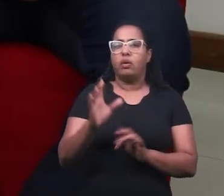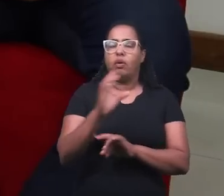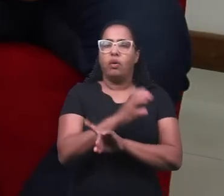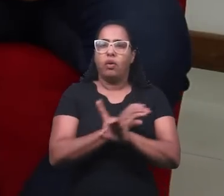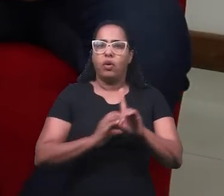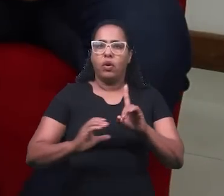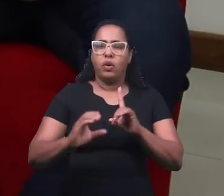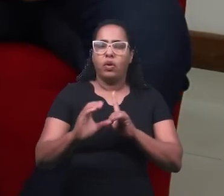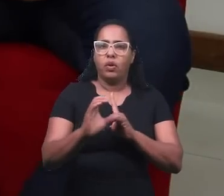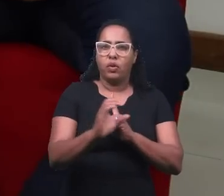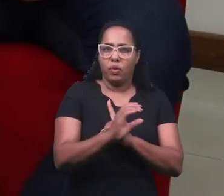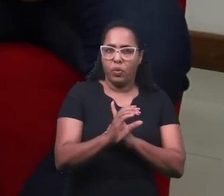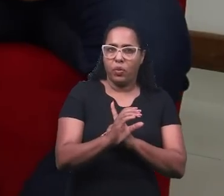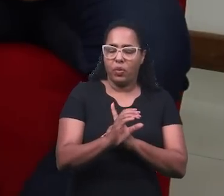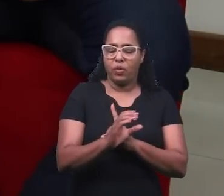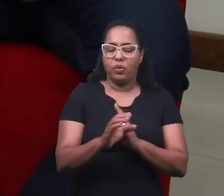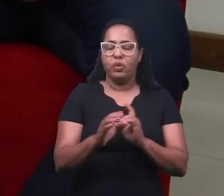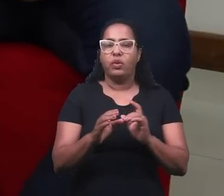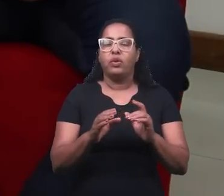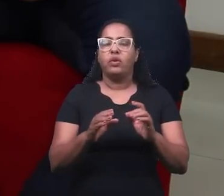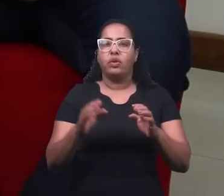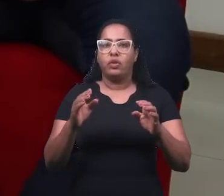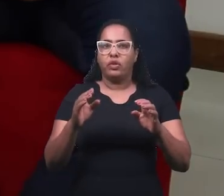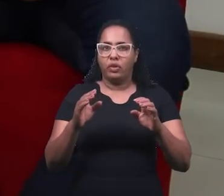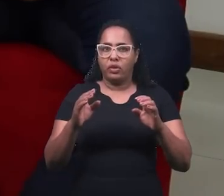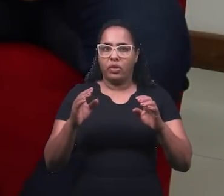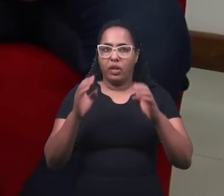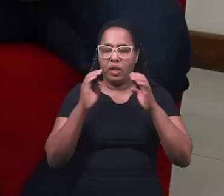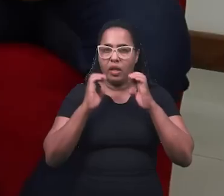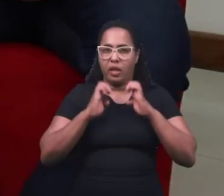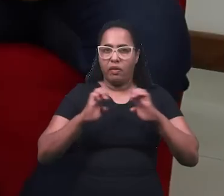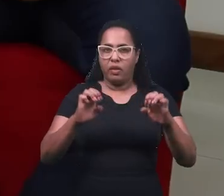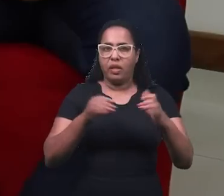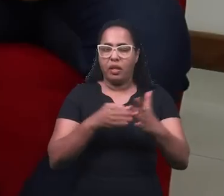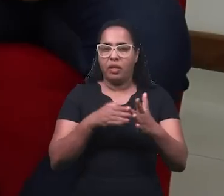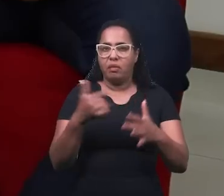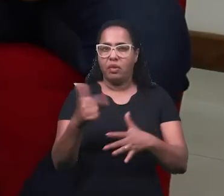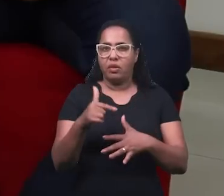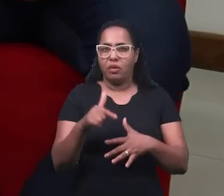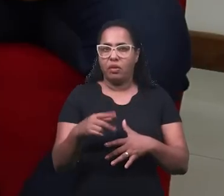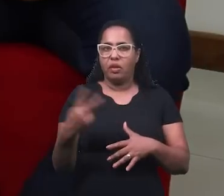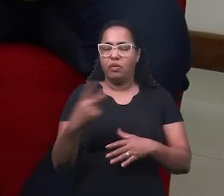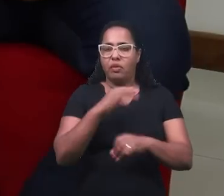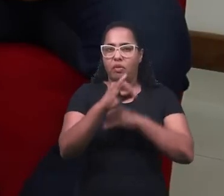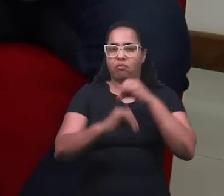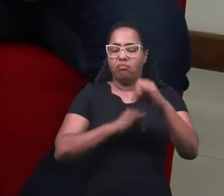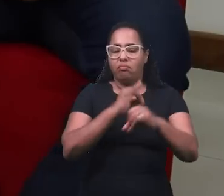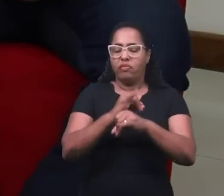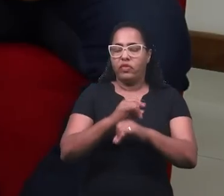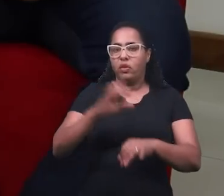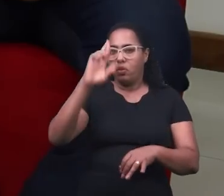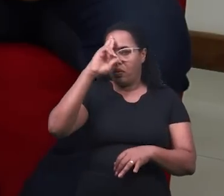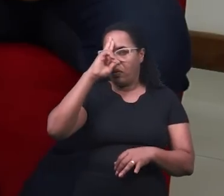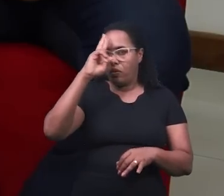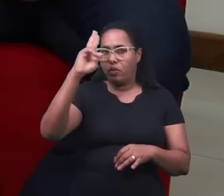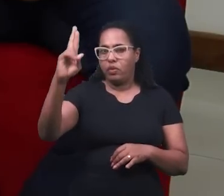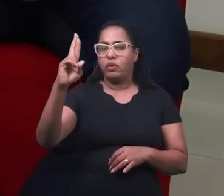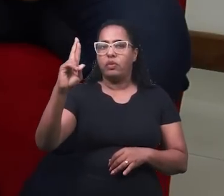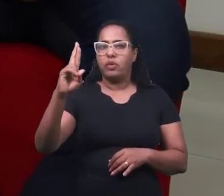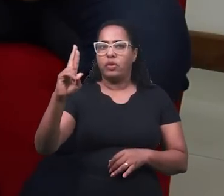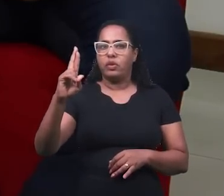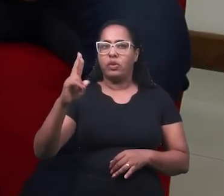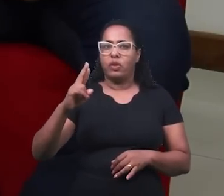e em um dos cultos da Evangelho Sem Fronteiras, elas, as duas trabalhando juntas, ouvindo online, o